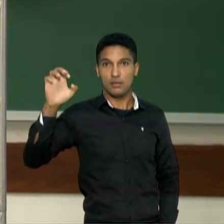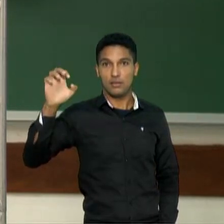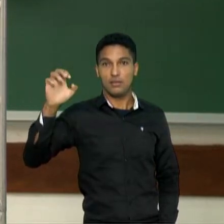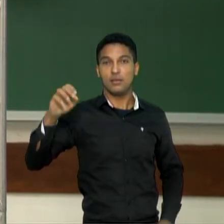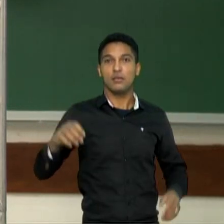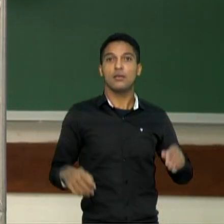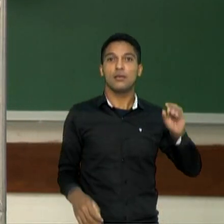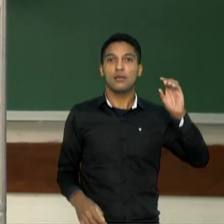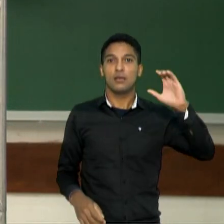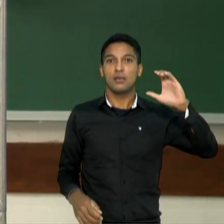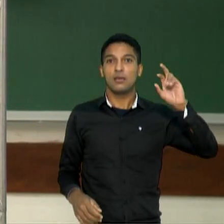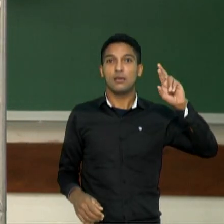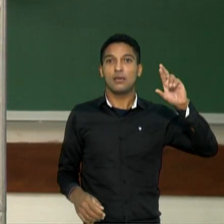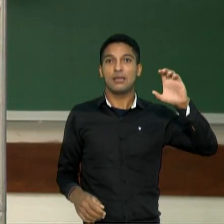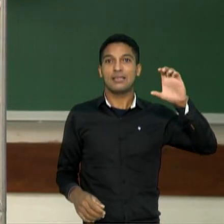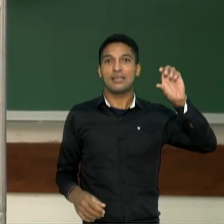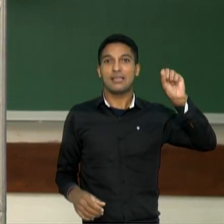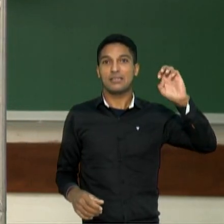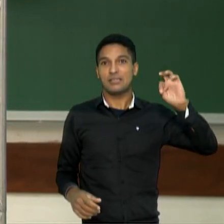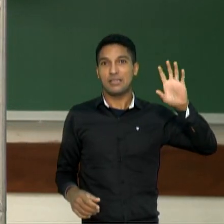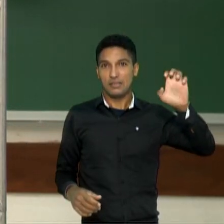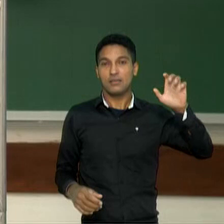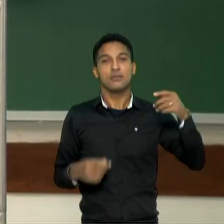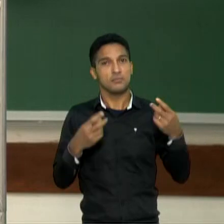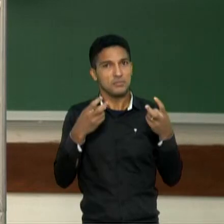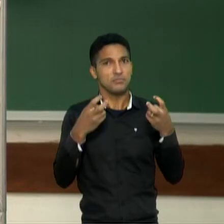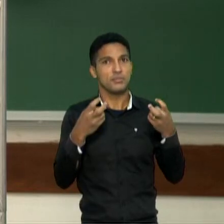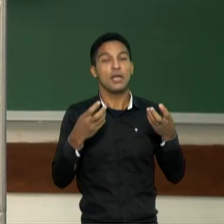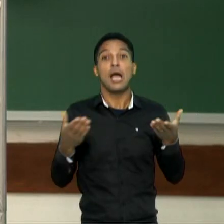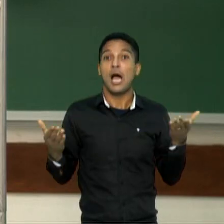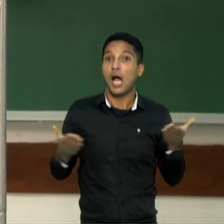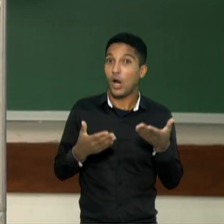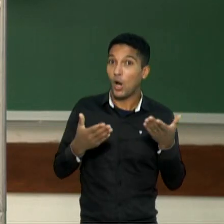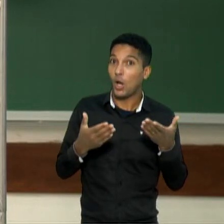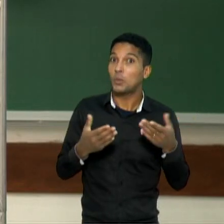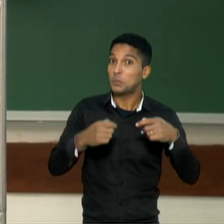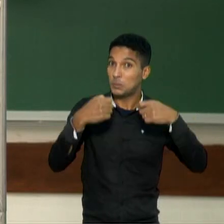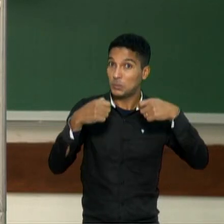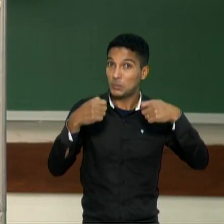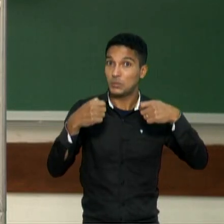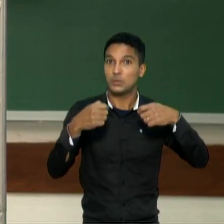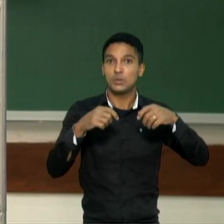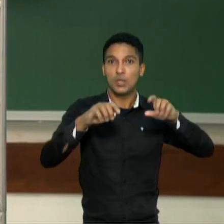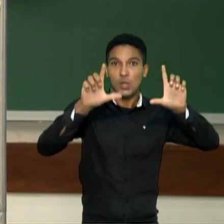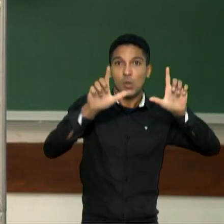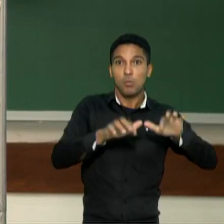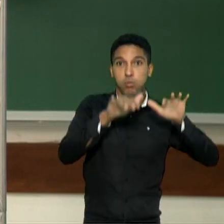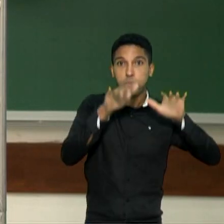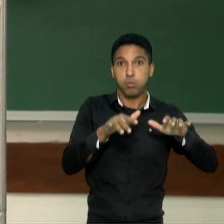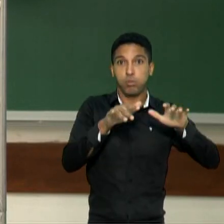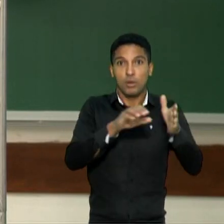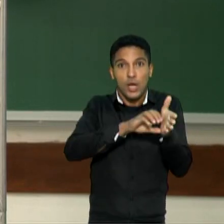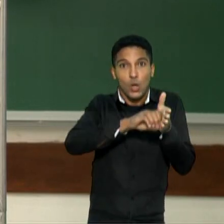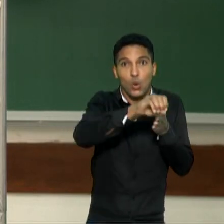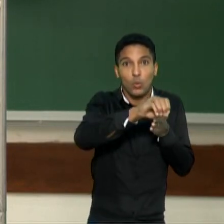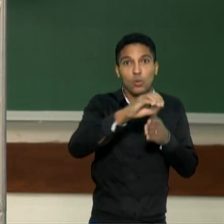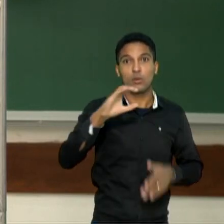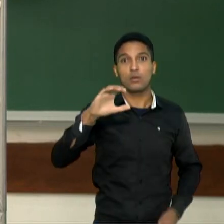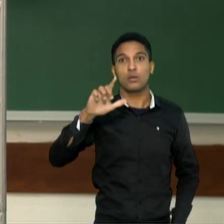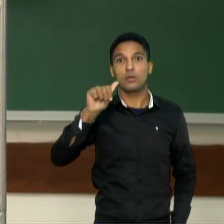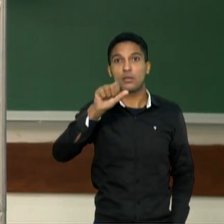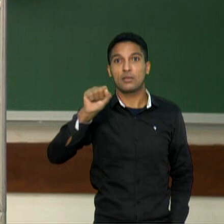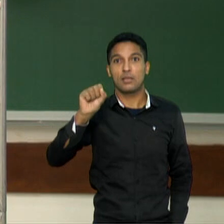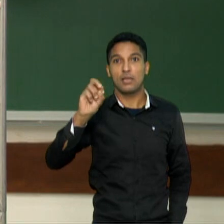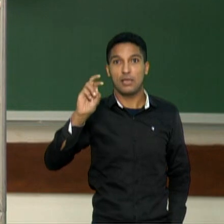na próxima aula, mas antes, né, não se esqueça de entrar no Classroom, realizar a atividade obrigatória, porque aquilo